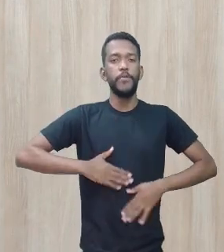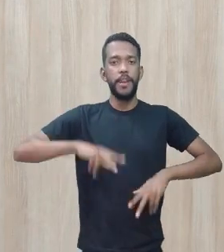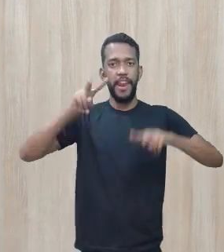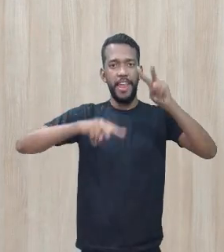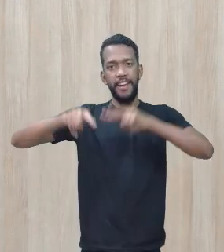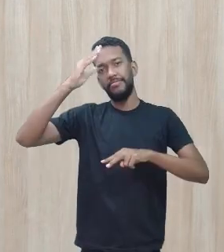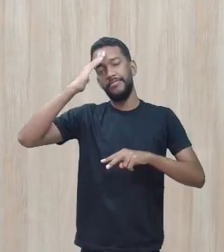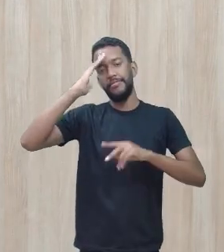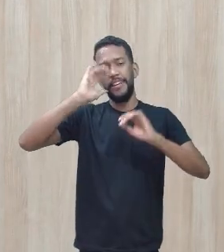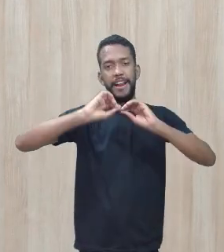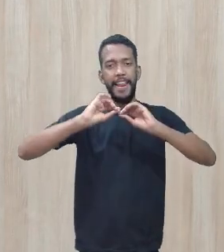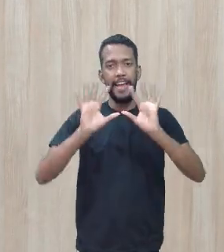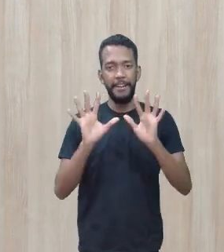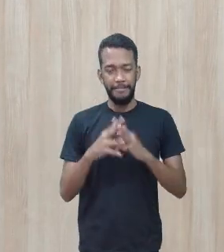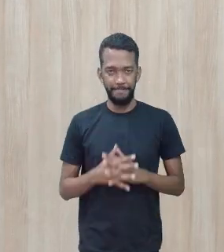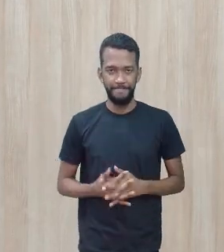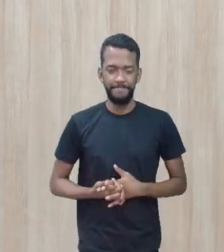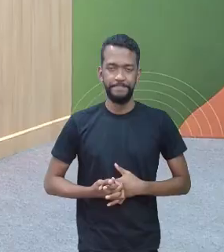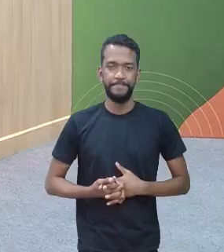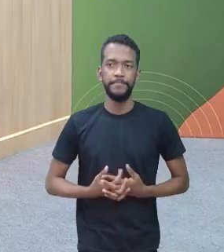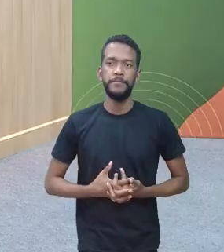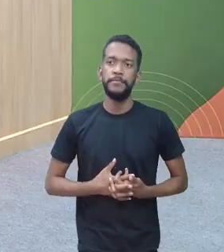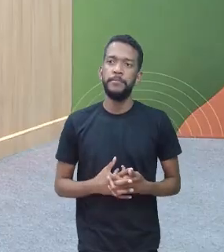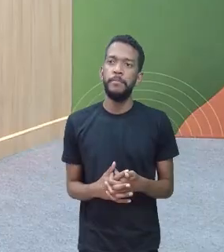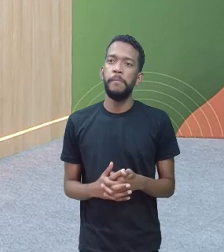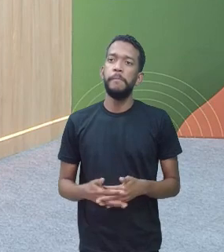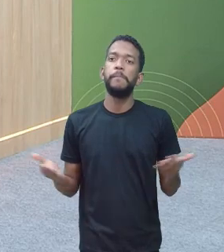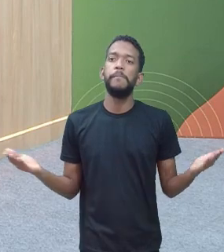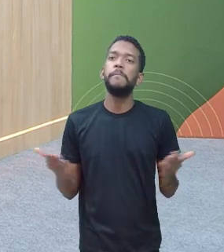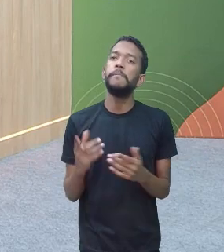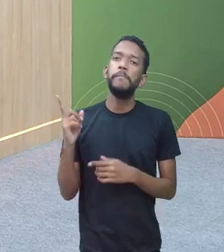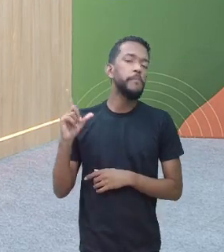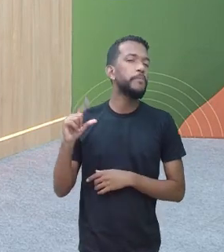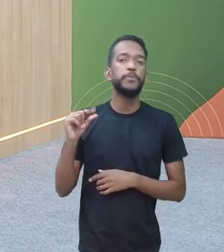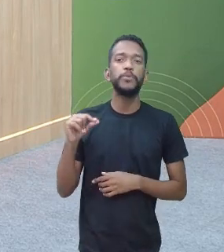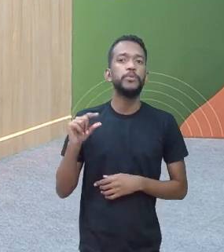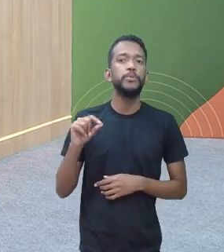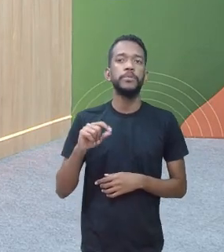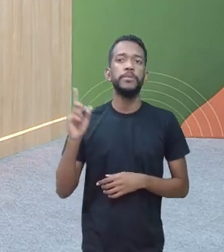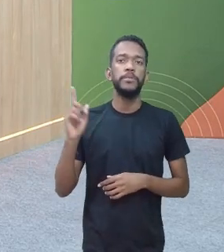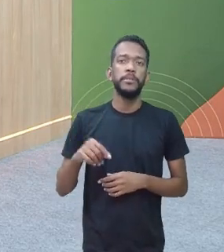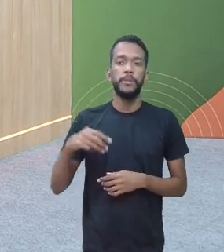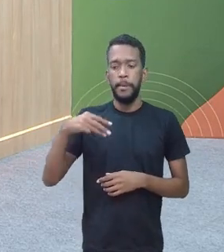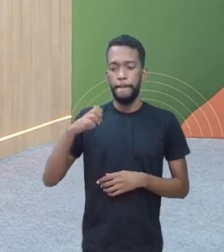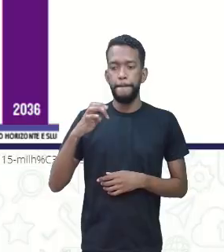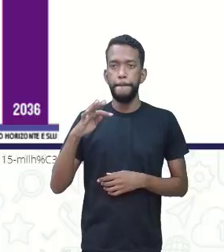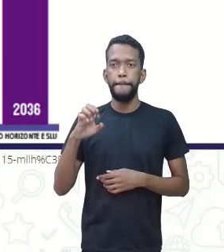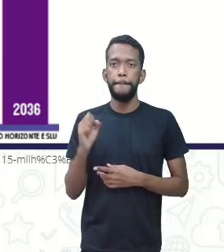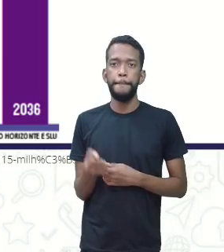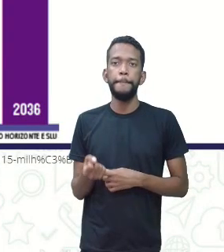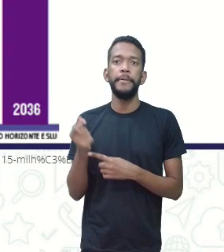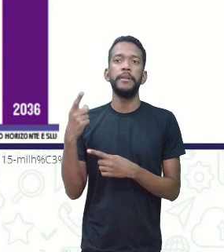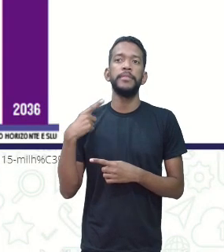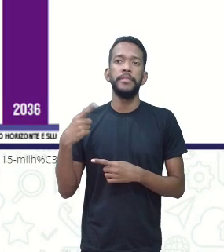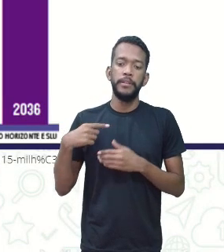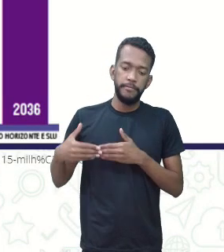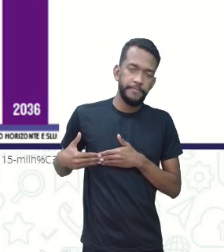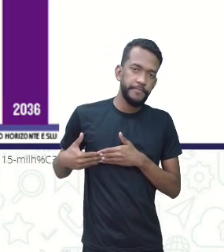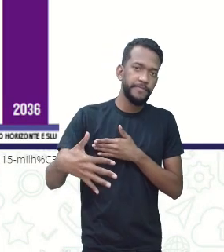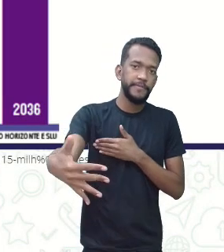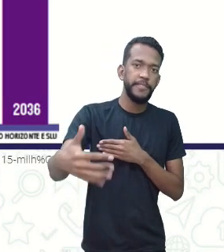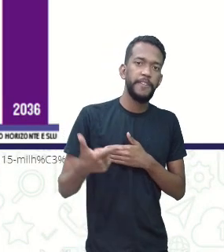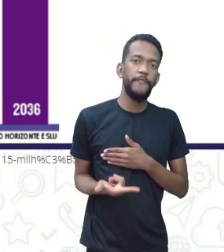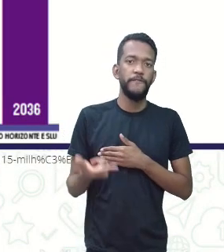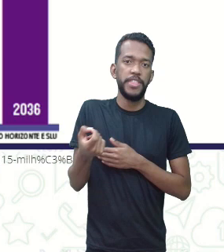informação. O título desse gráfico é Metas, principais pontos do plano para os próximos 20